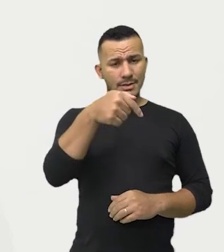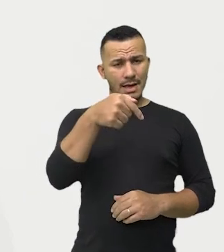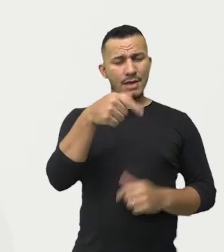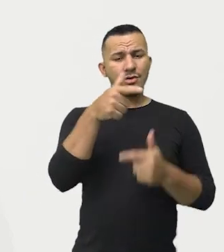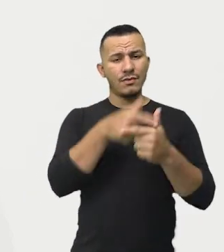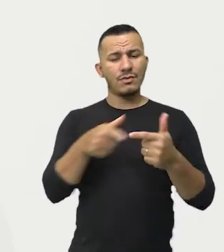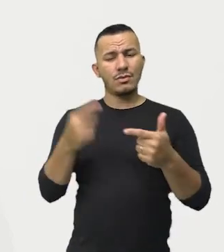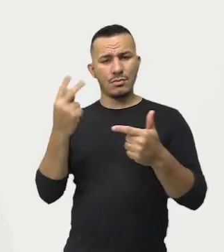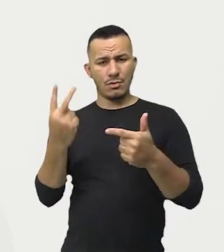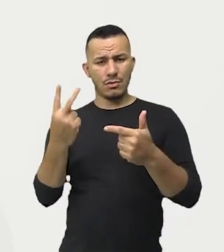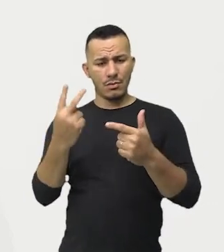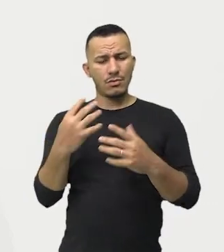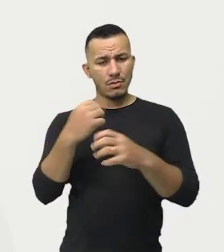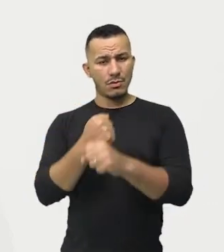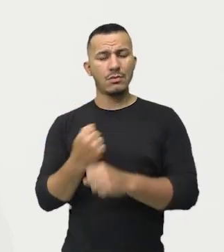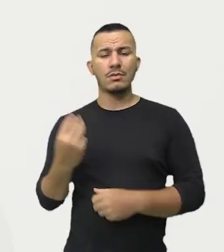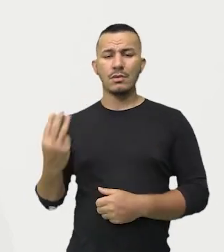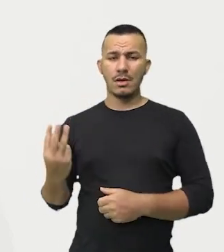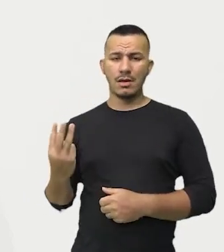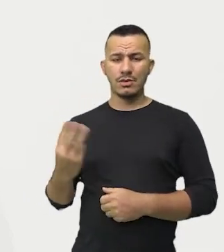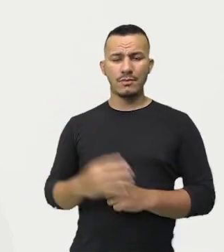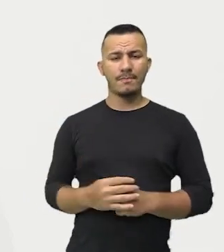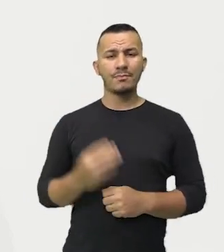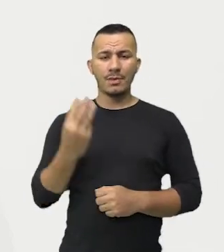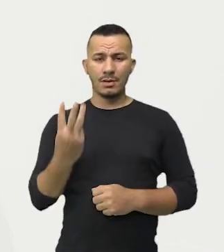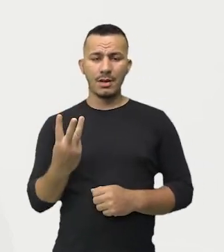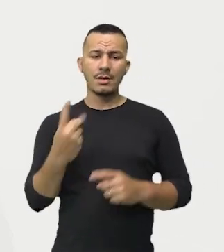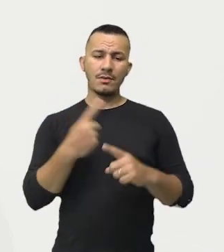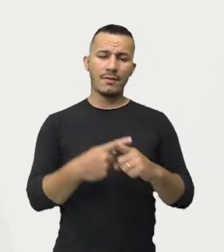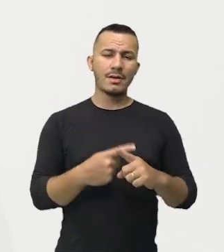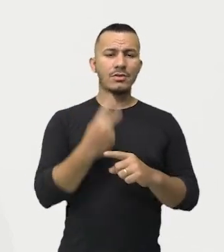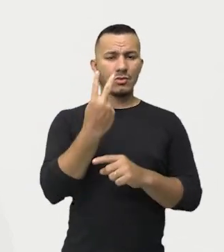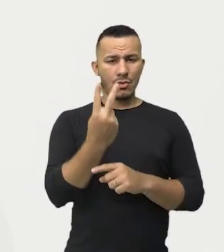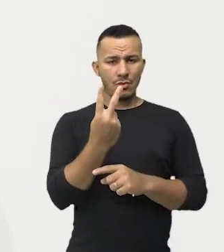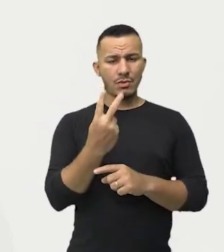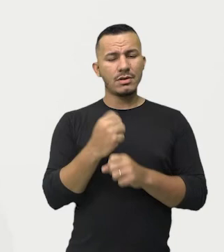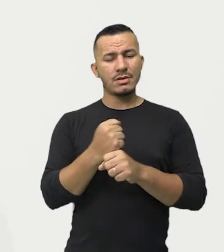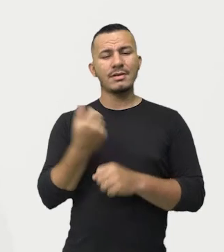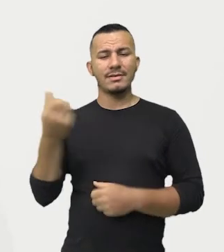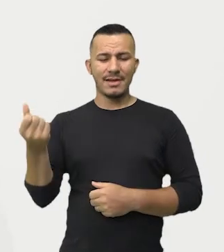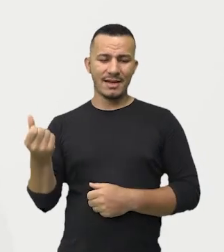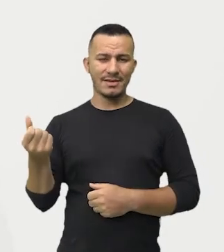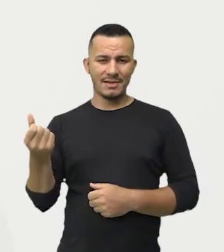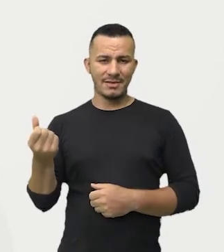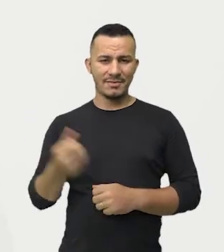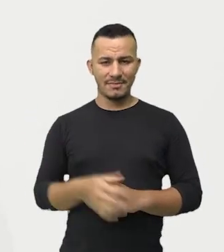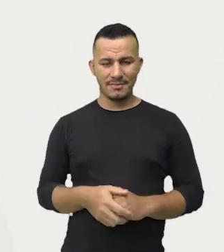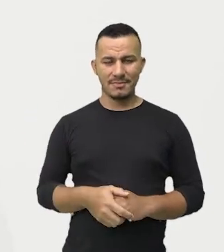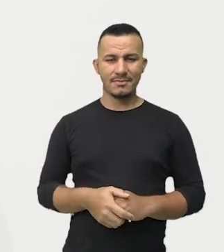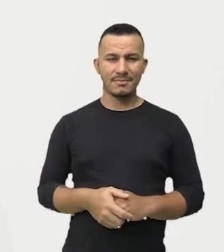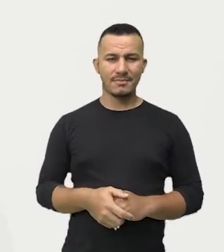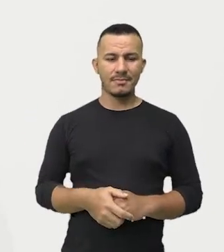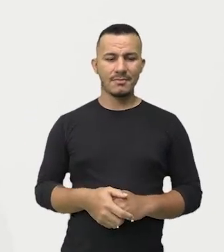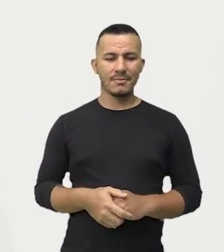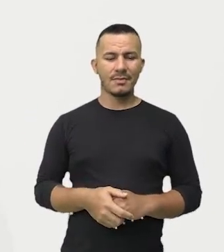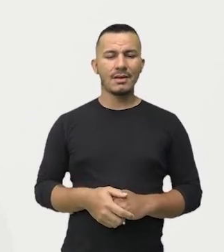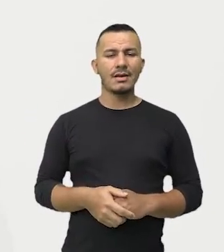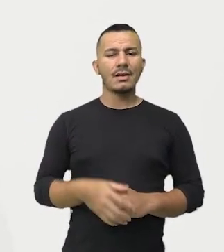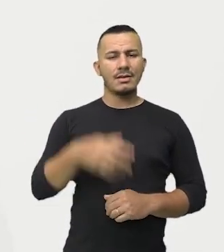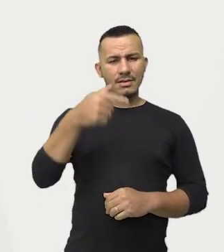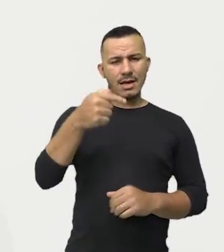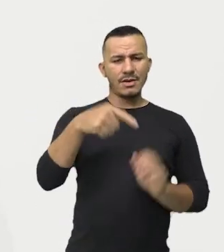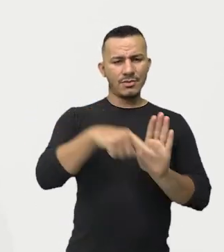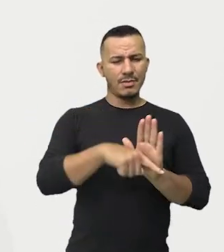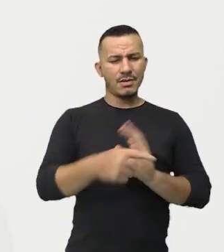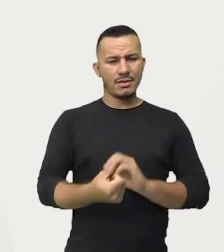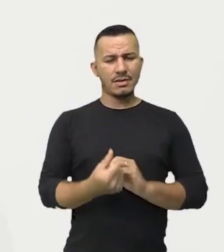por 2, nós temos 3. 3 vezes 2 é 6. 7 menos